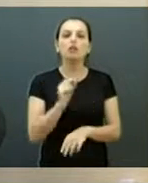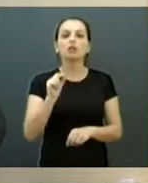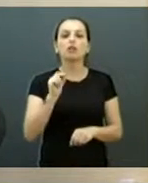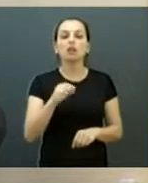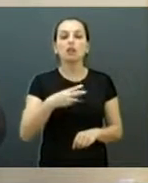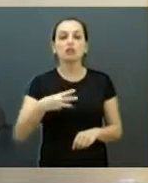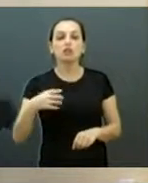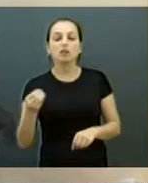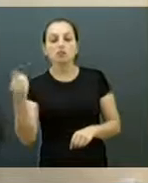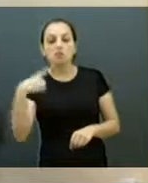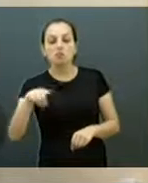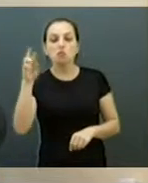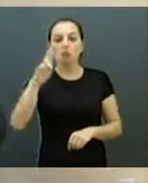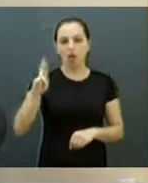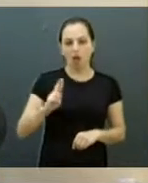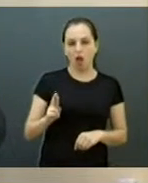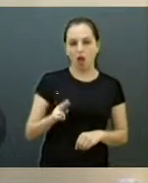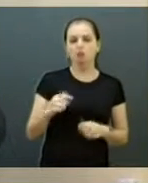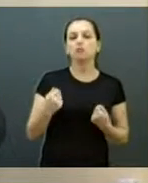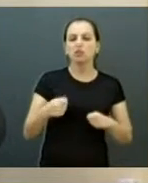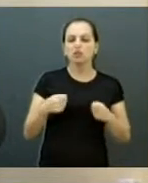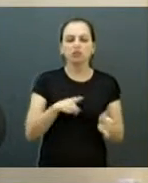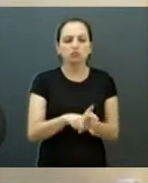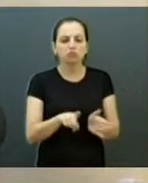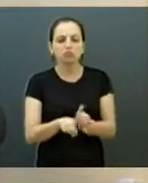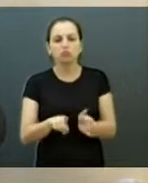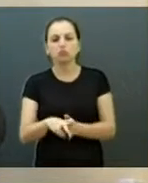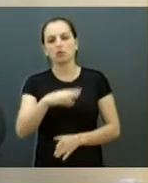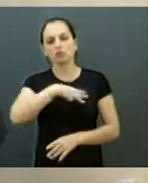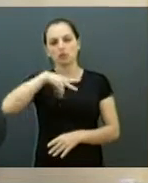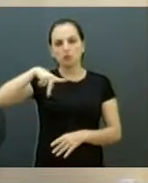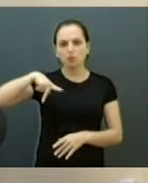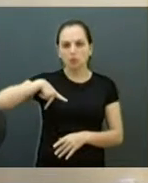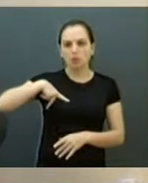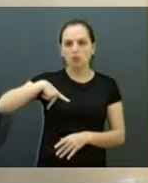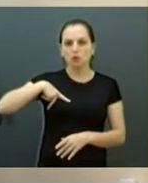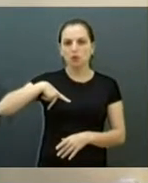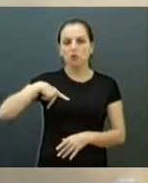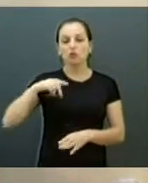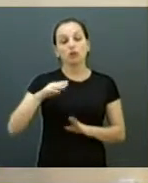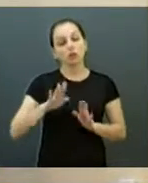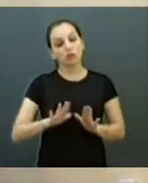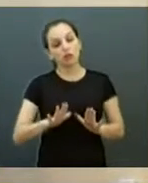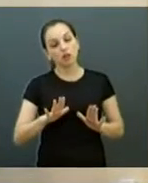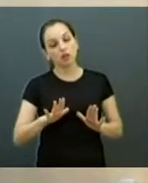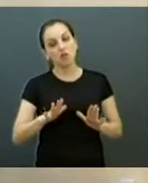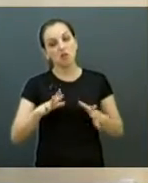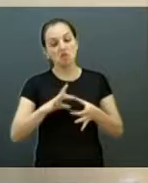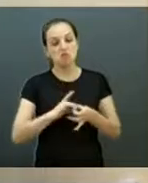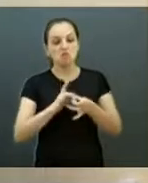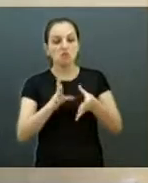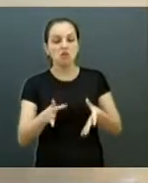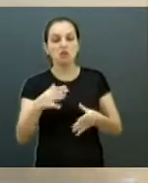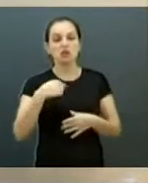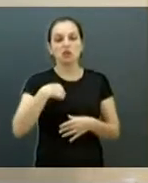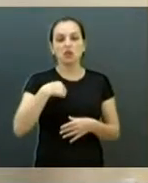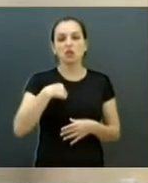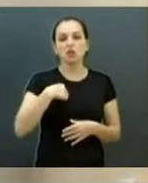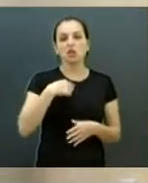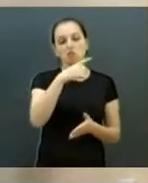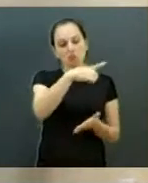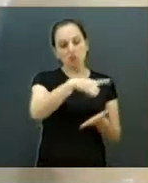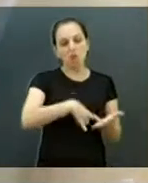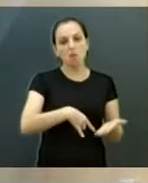velocidade dele tem os órgãos competentes do ministério público eu tô aqui ó com os vínculos